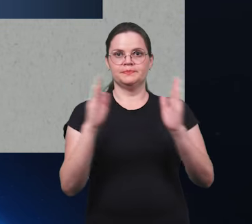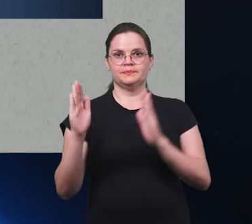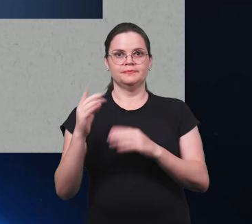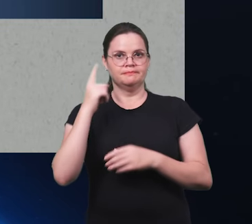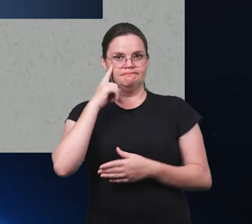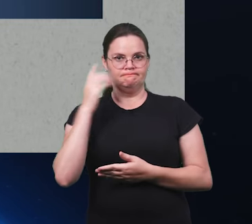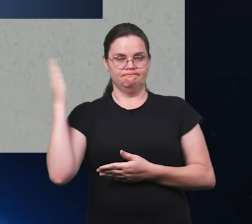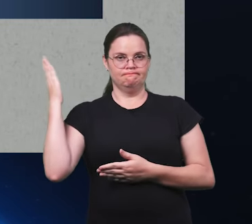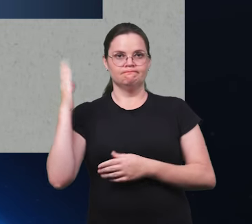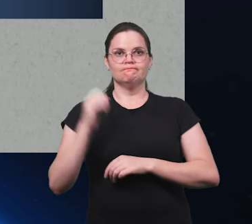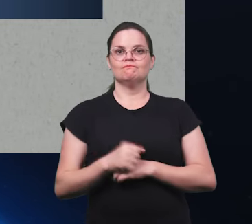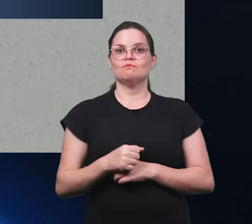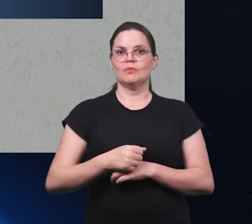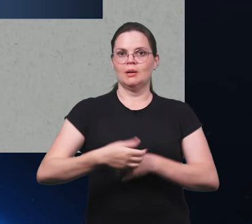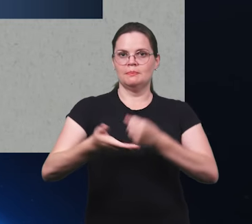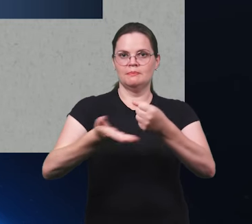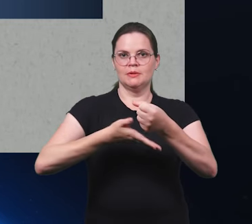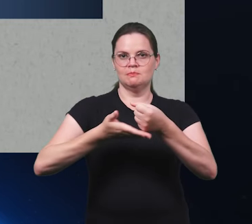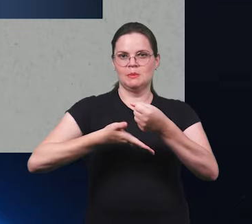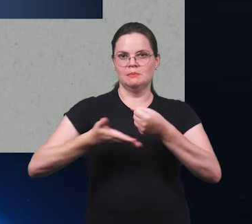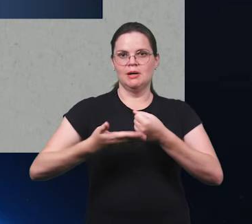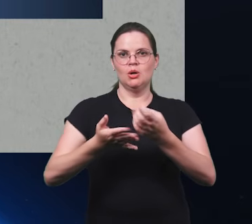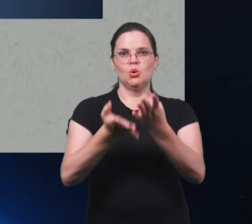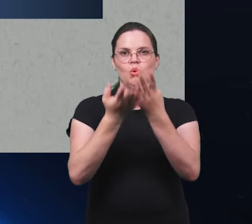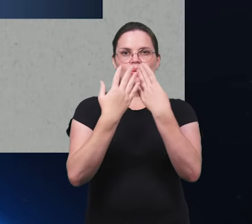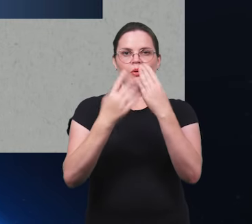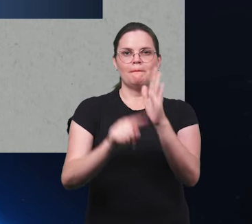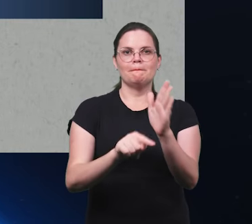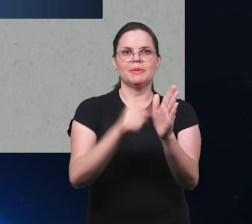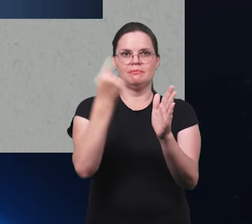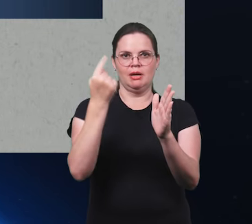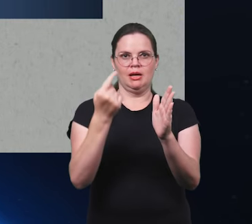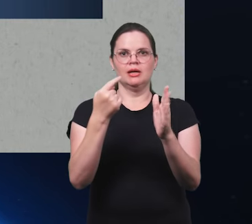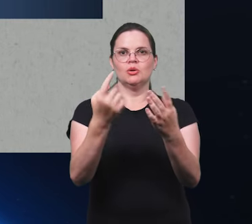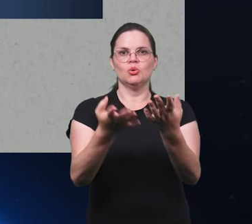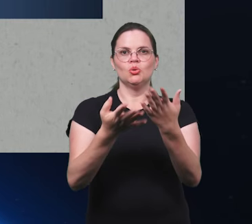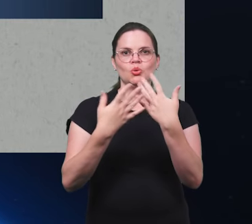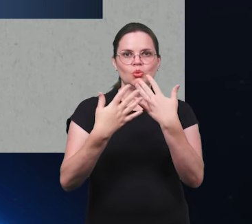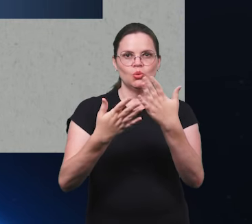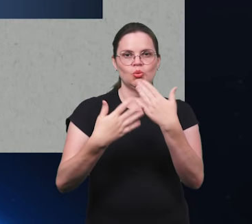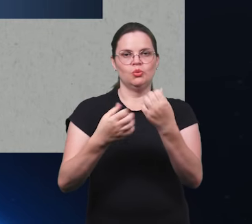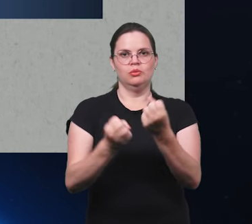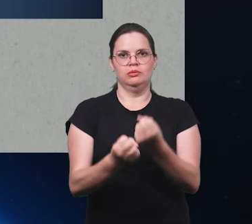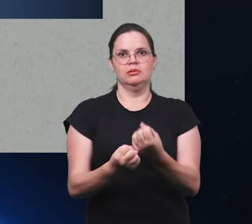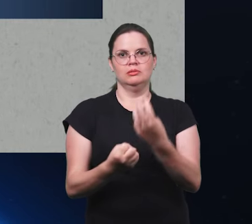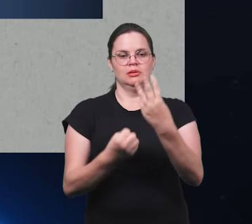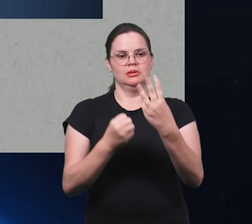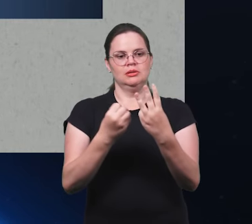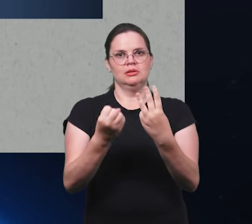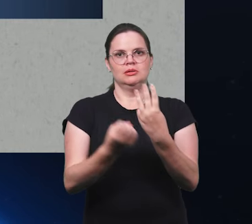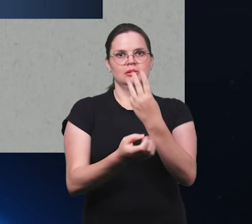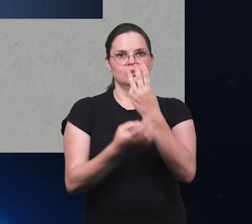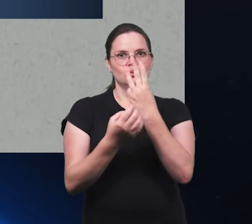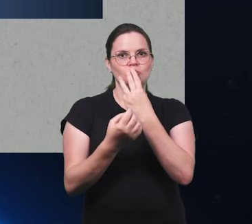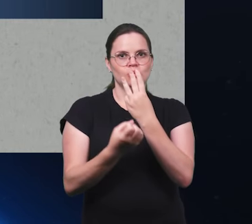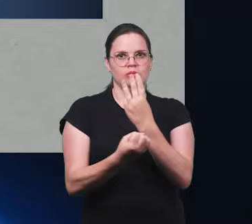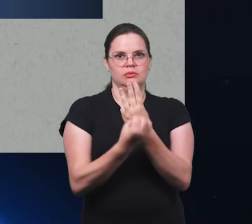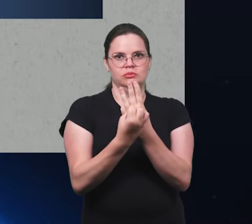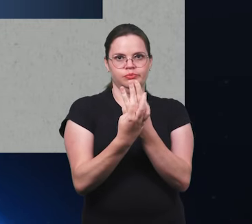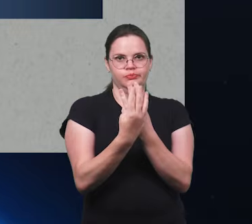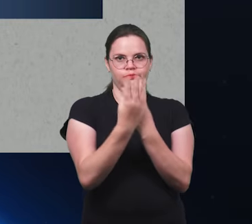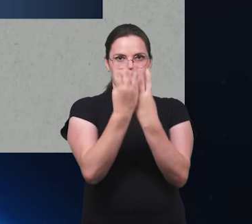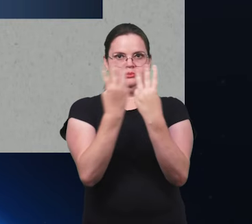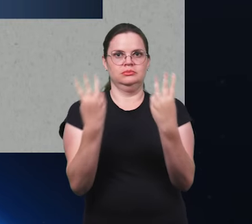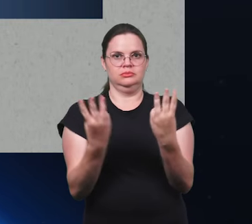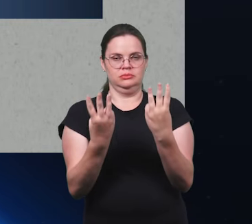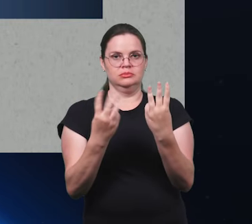nós veremos, ela nos fala da colheita da cevada para os judeus e dos primeiros frutos